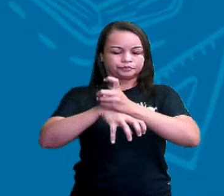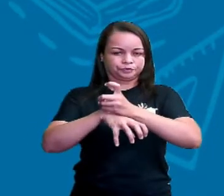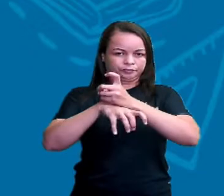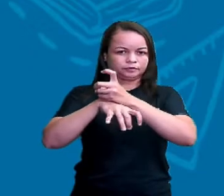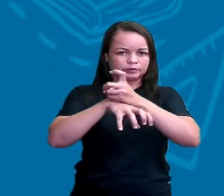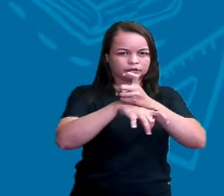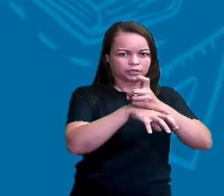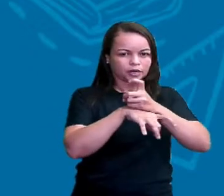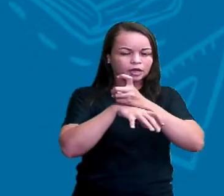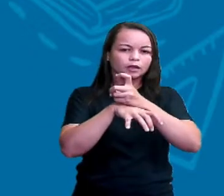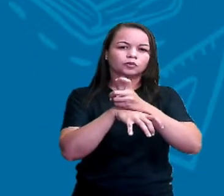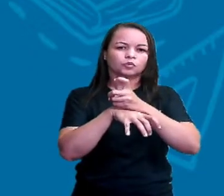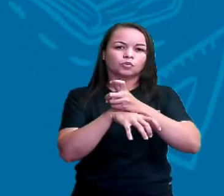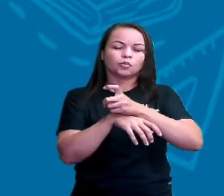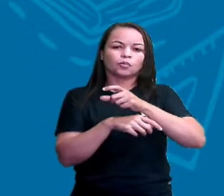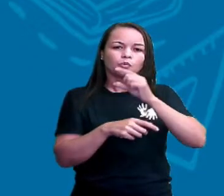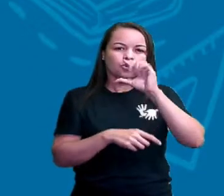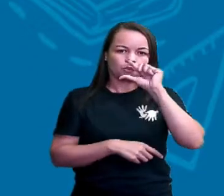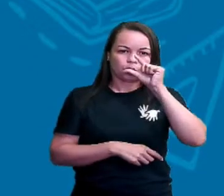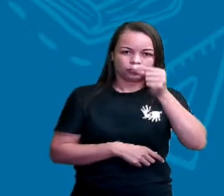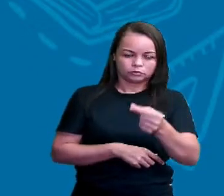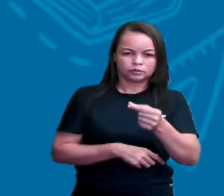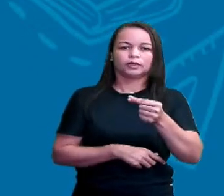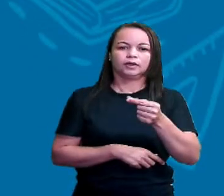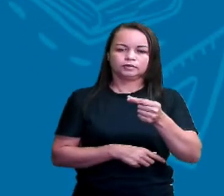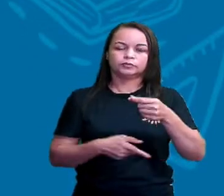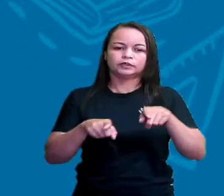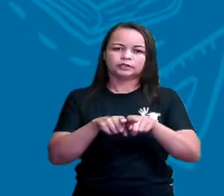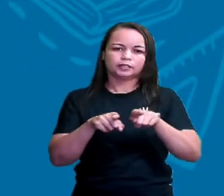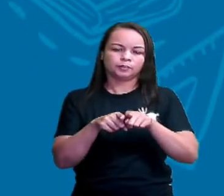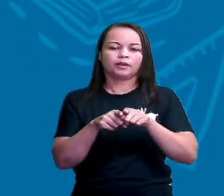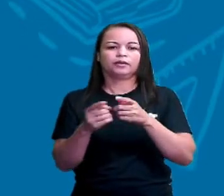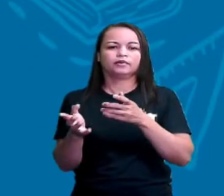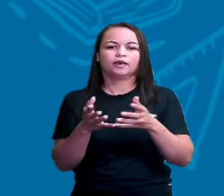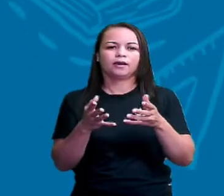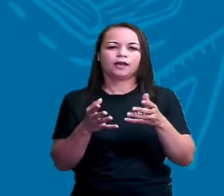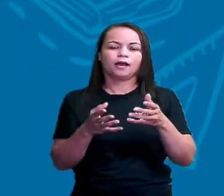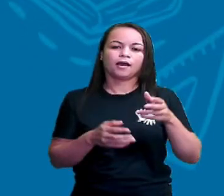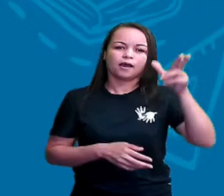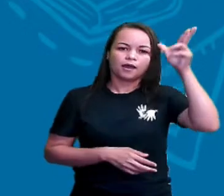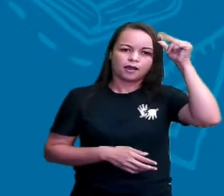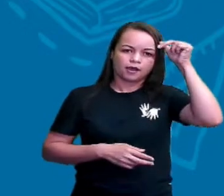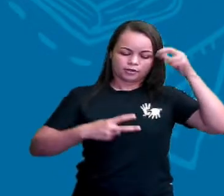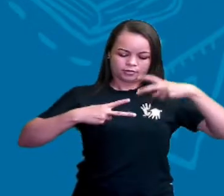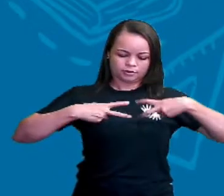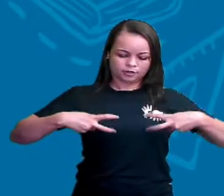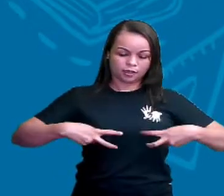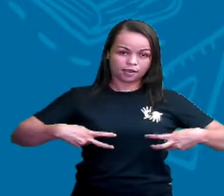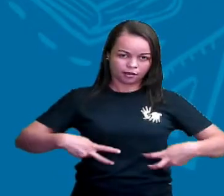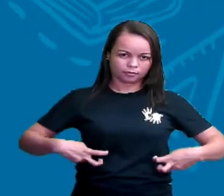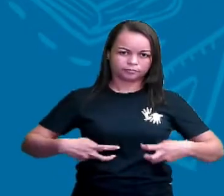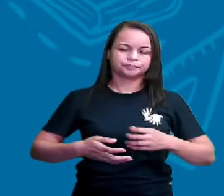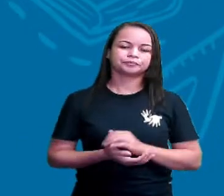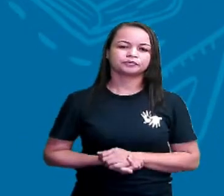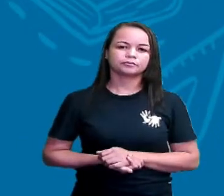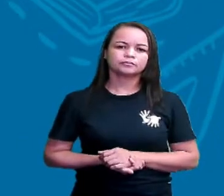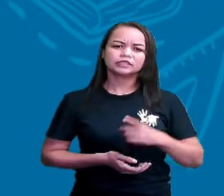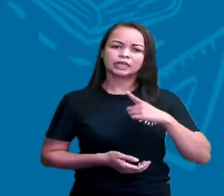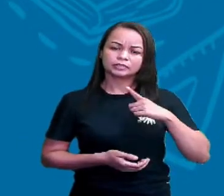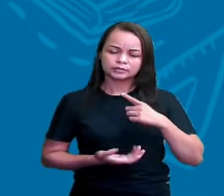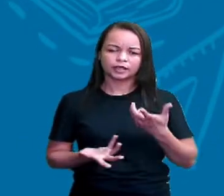são classificados como animais aquáticos, né, que são aqueles animais que vivem nos mares, nos